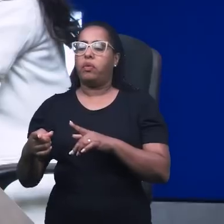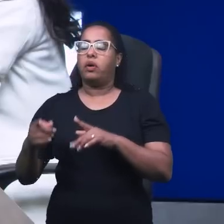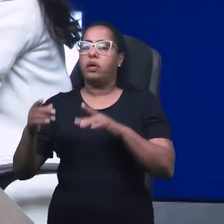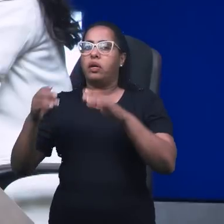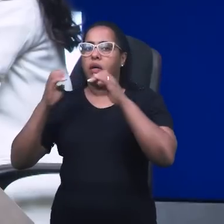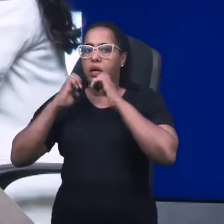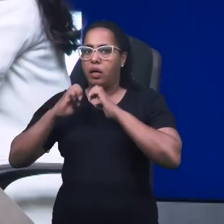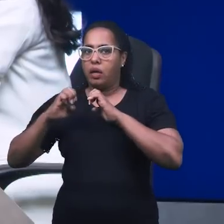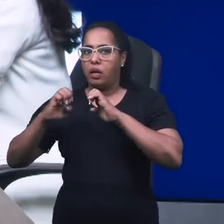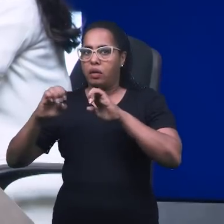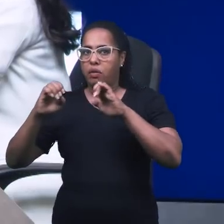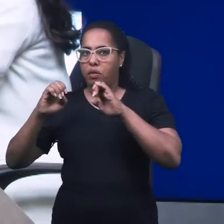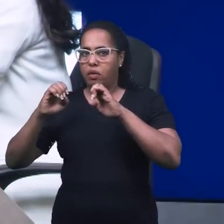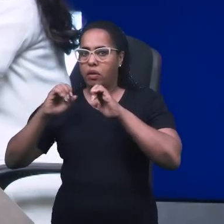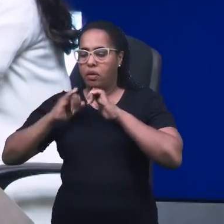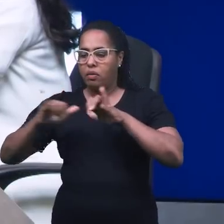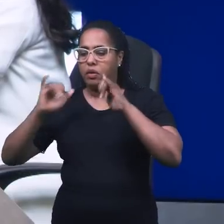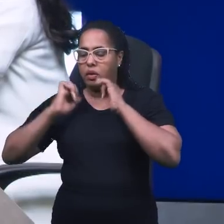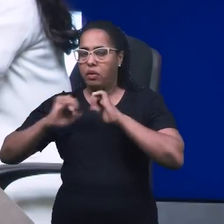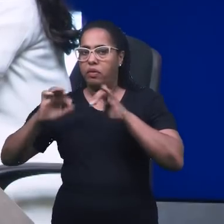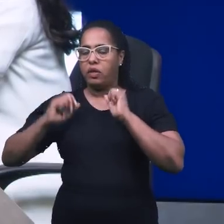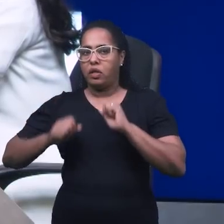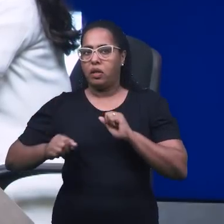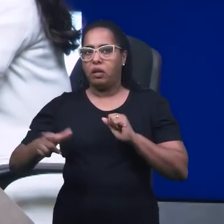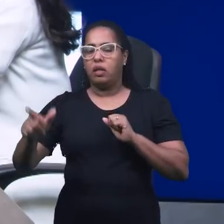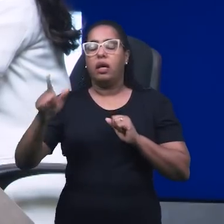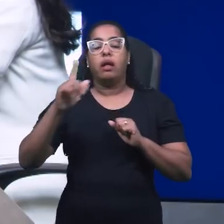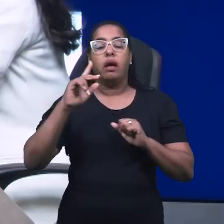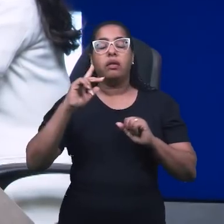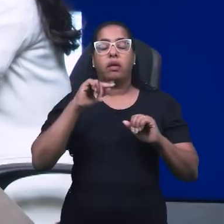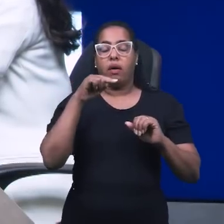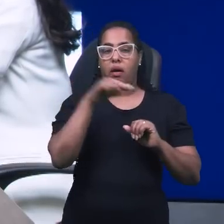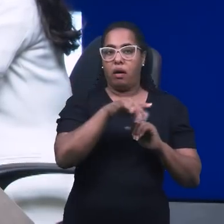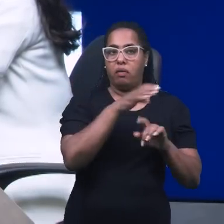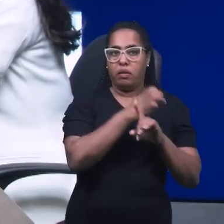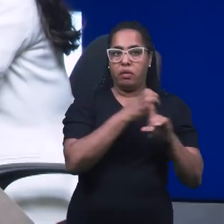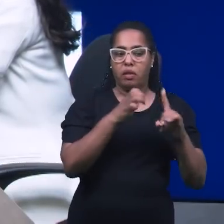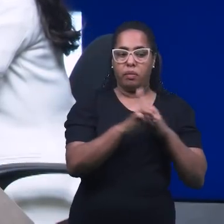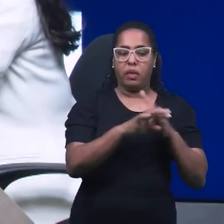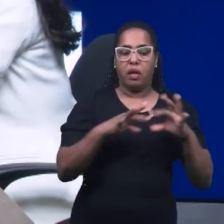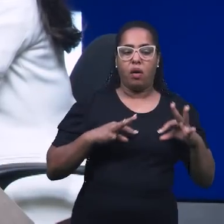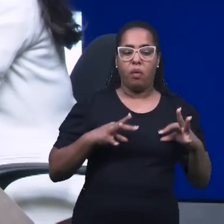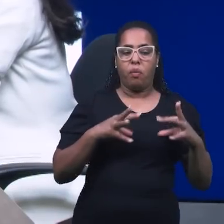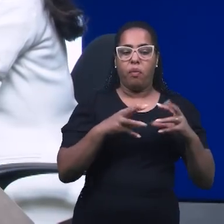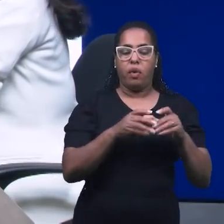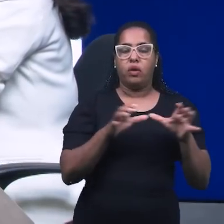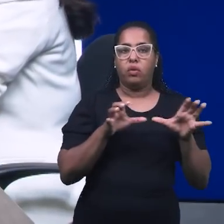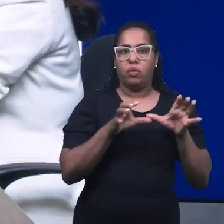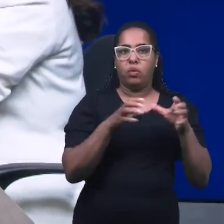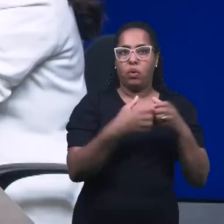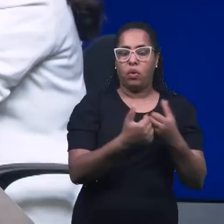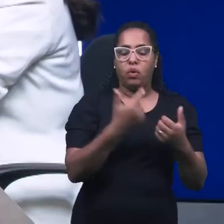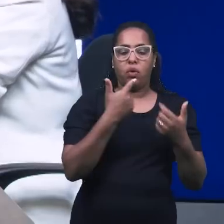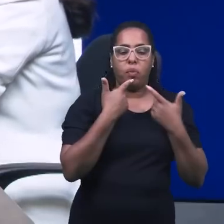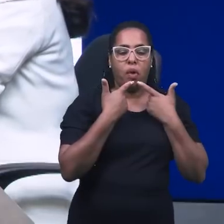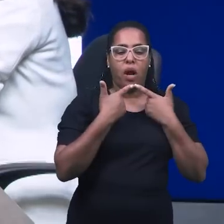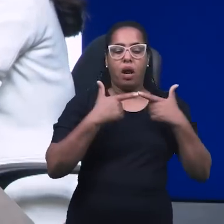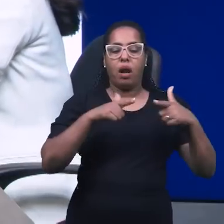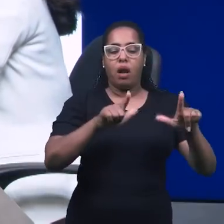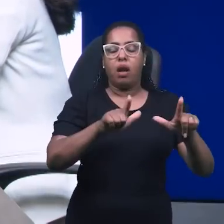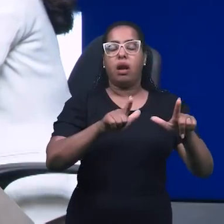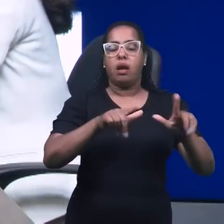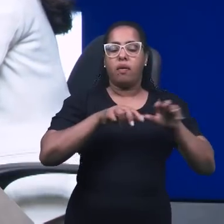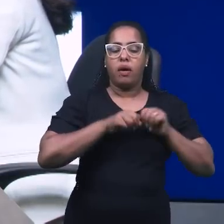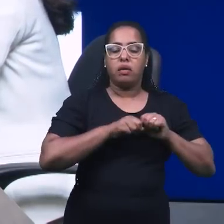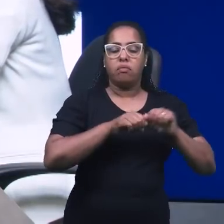vai ao ar no Anunciando o Evangelho Eterno. E essa aula da EBD, ela é uma aula para todas as classes, né? Uma